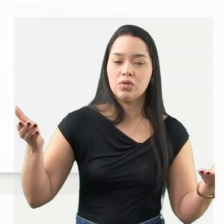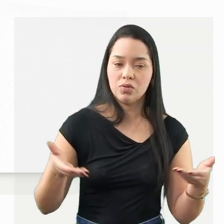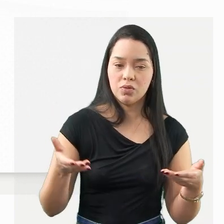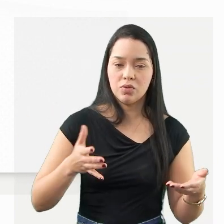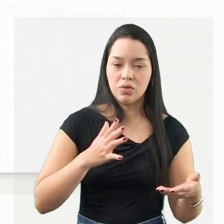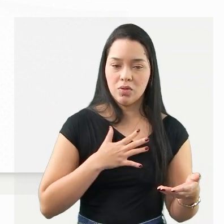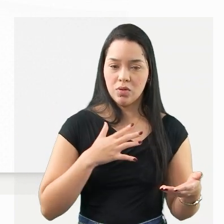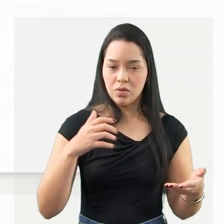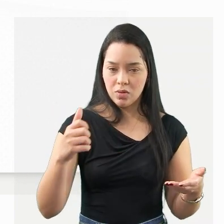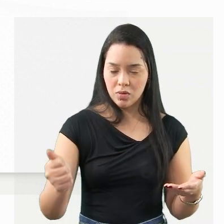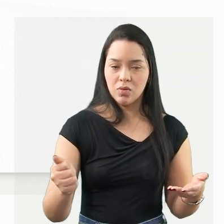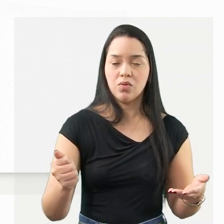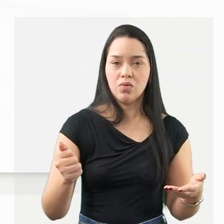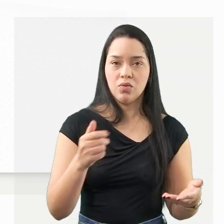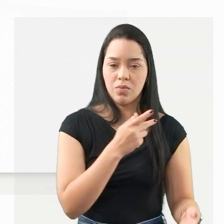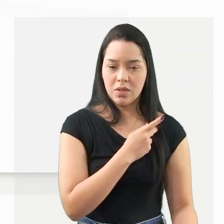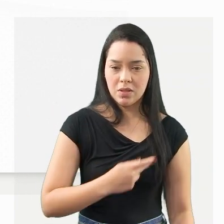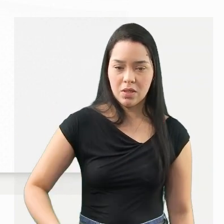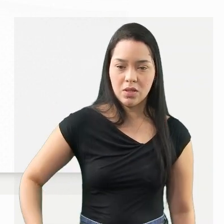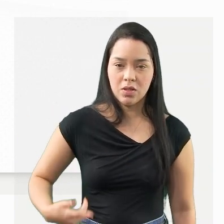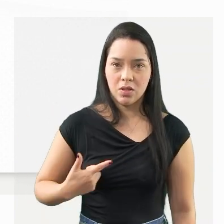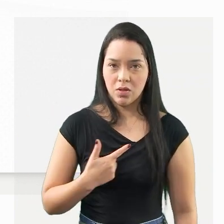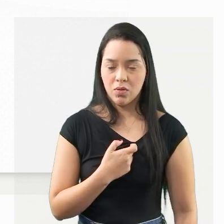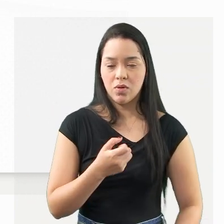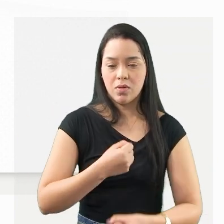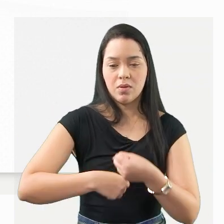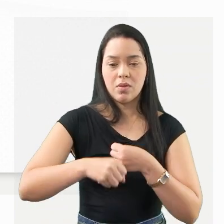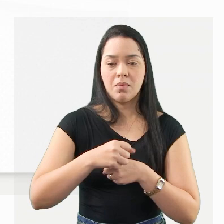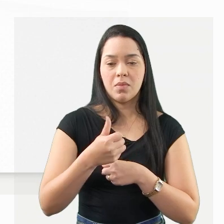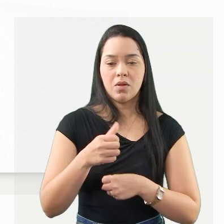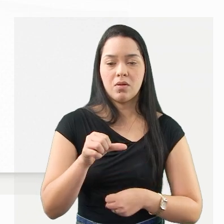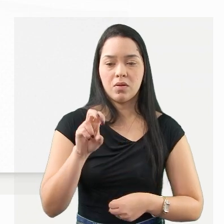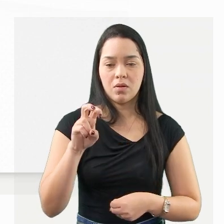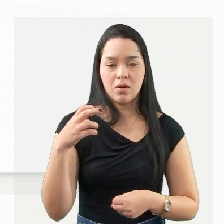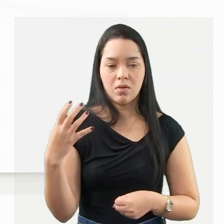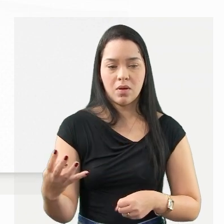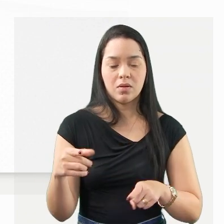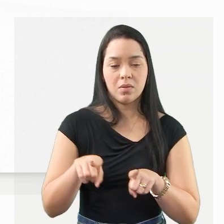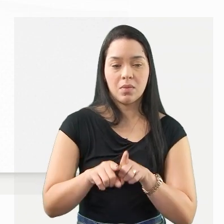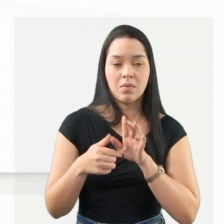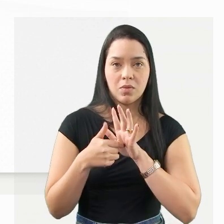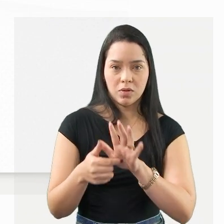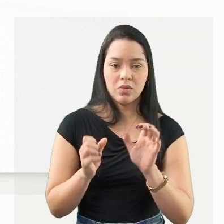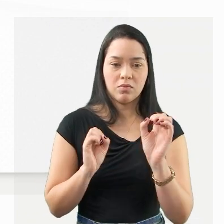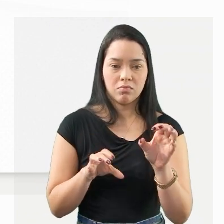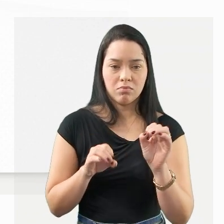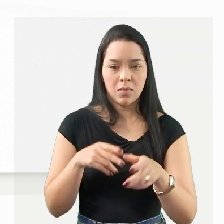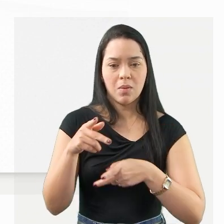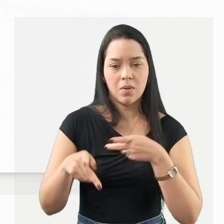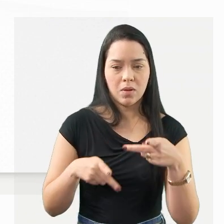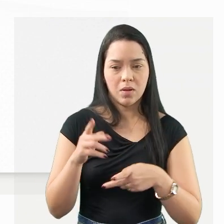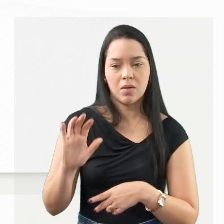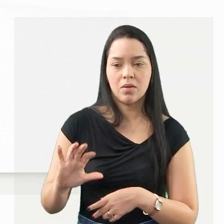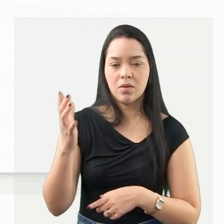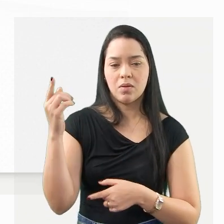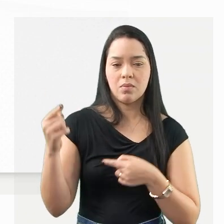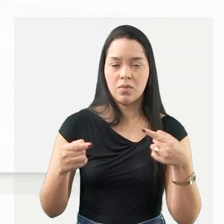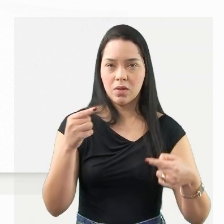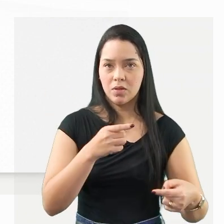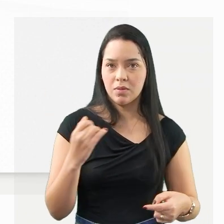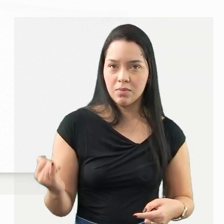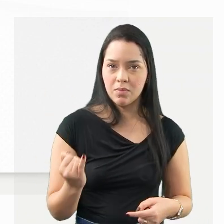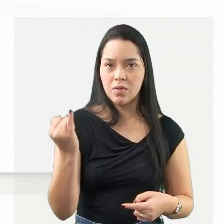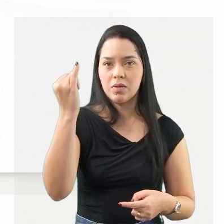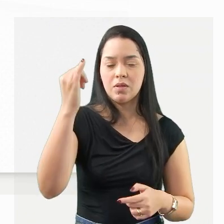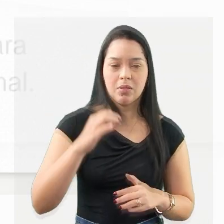o suicídio do presidente Getúlio Vargas em 1954, informando e educando a população sobre acontecimentos políticos